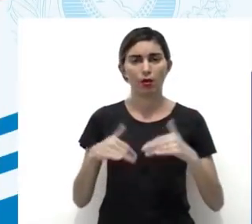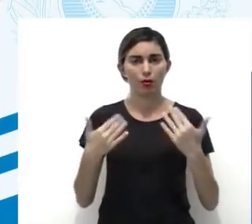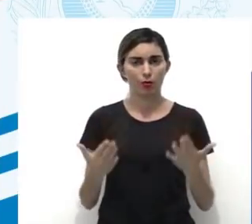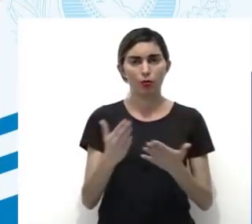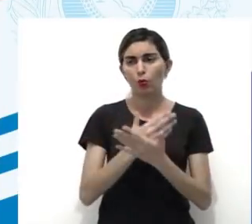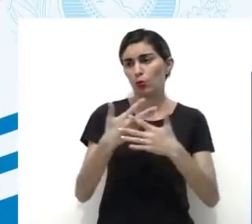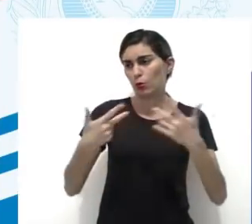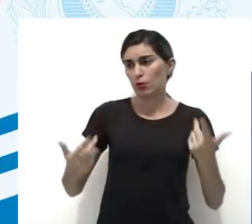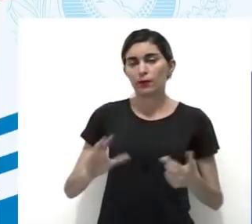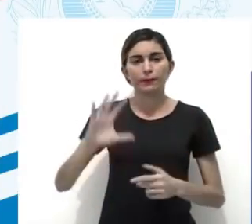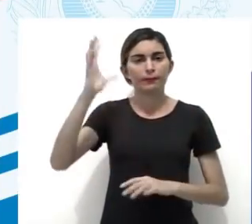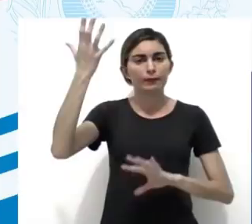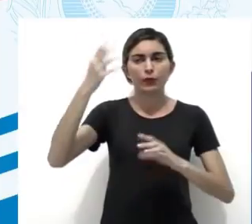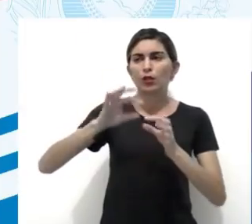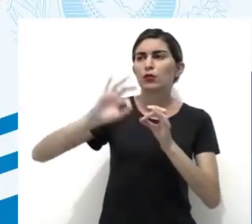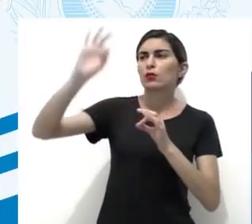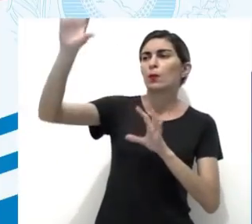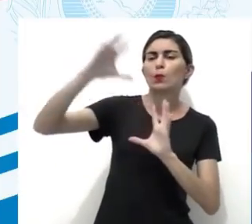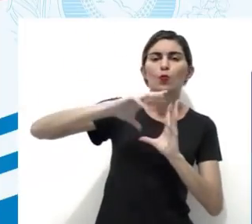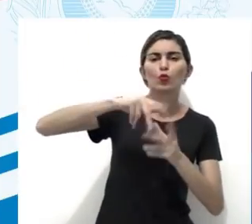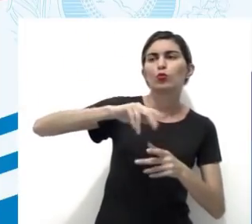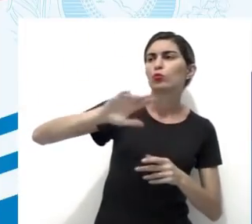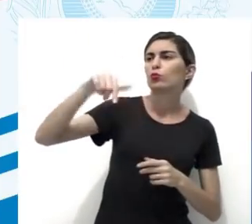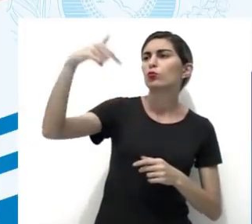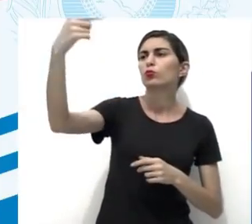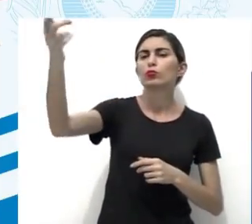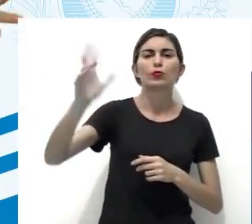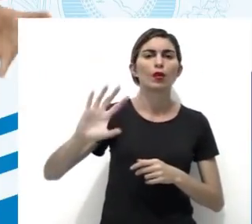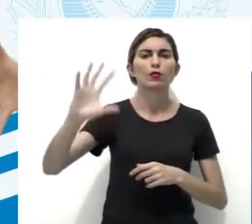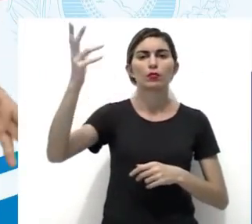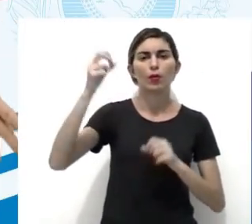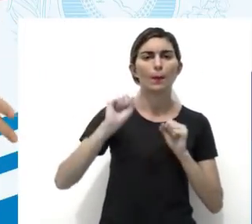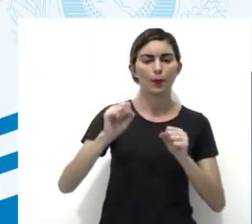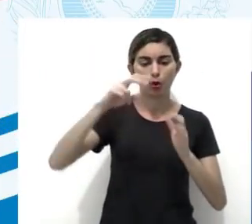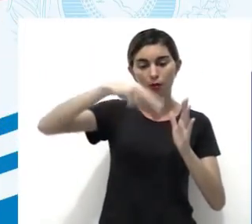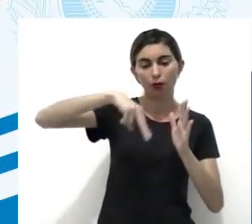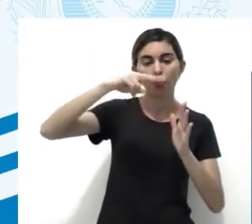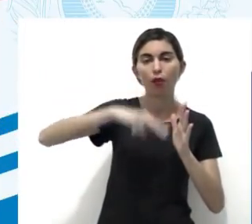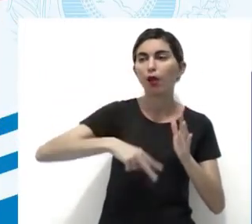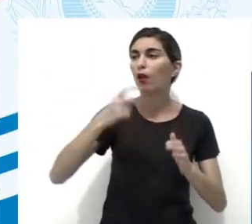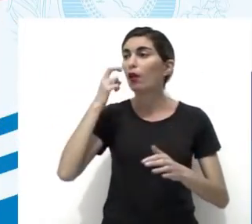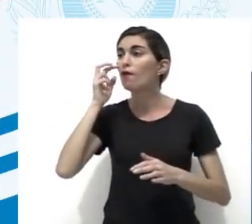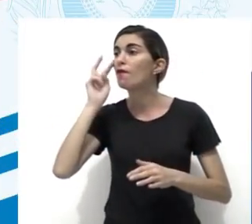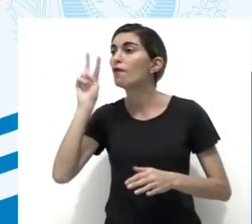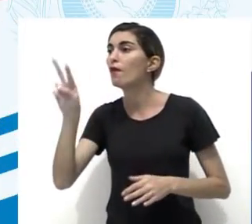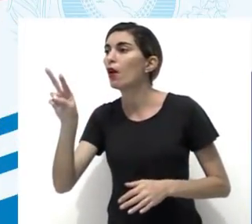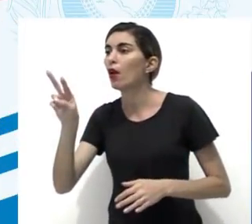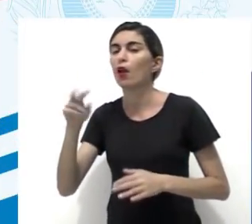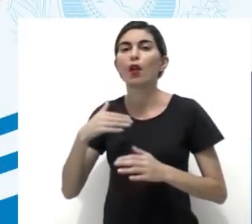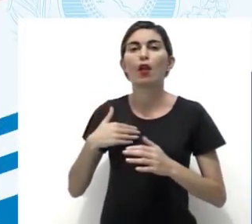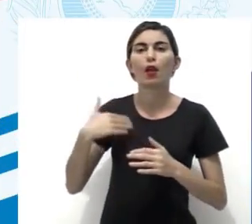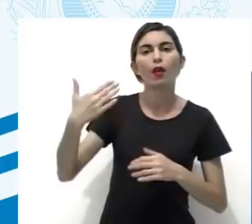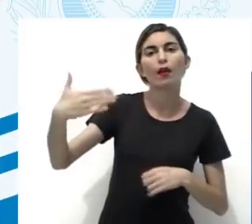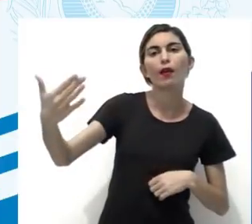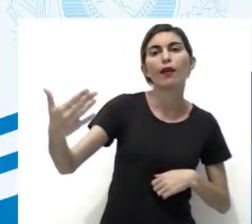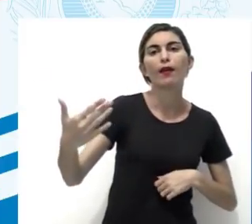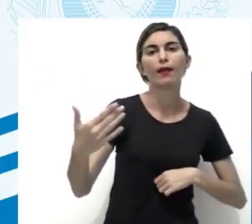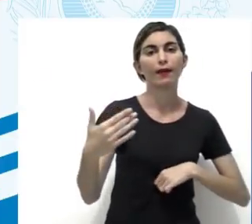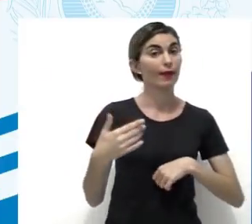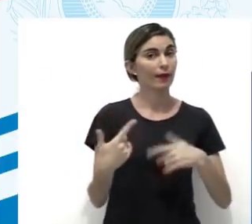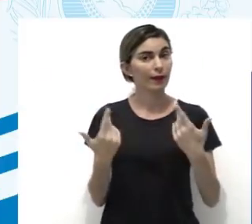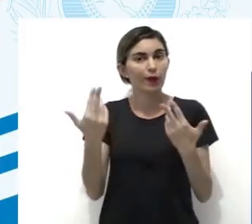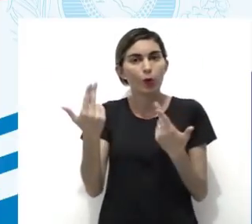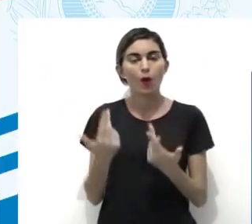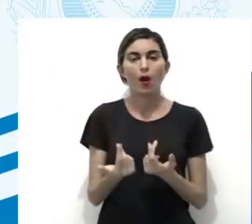Algo que acontece do outro lado do mundo, que você pode ler, pode ver, acompanhar